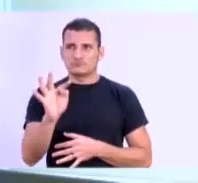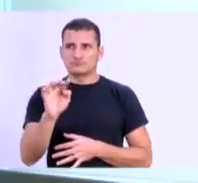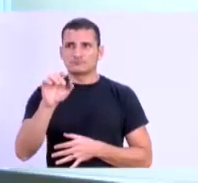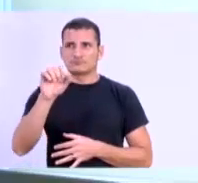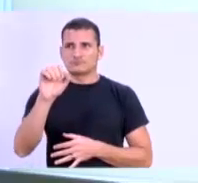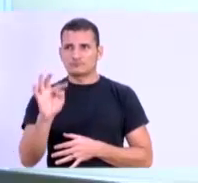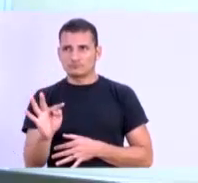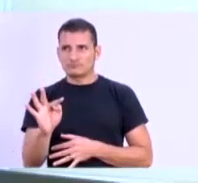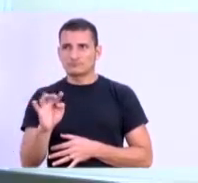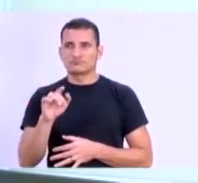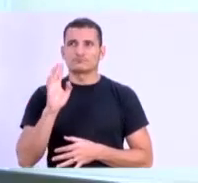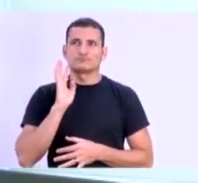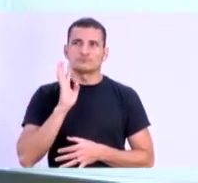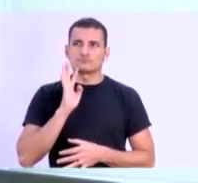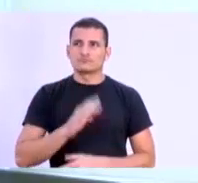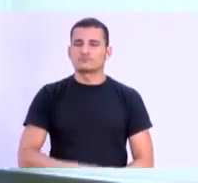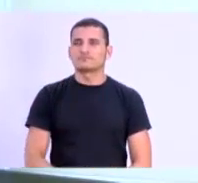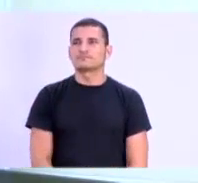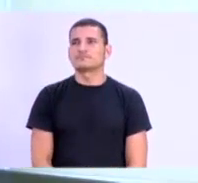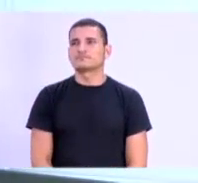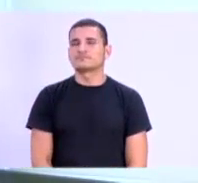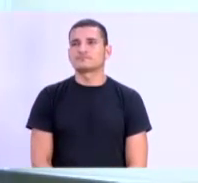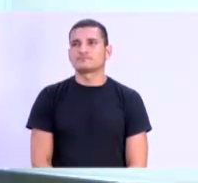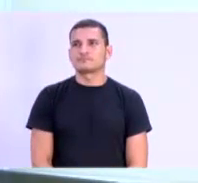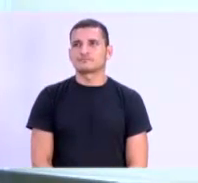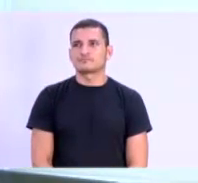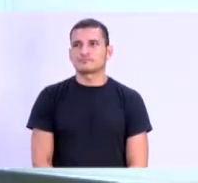atributos. É muito legal isso aí, tá, gente?